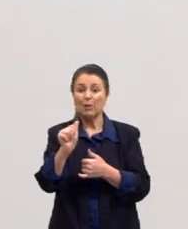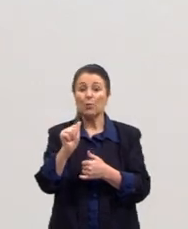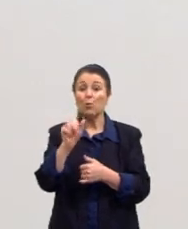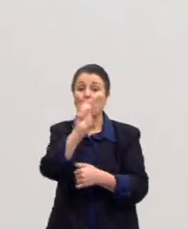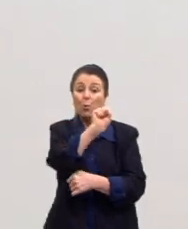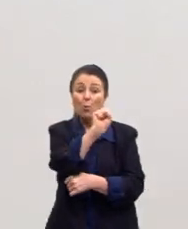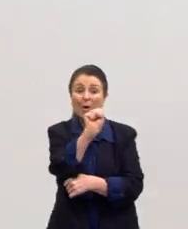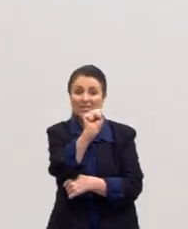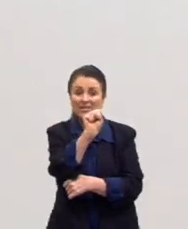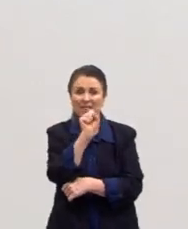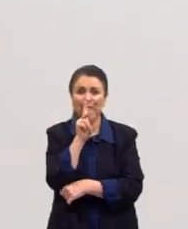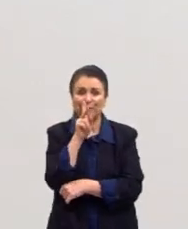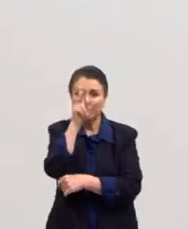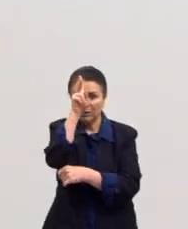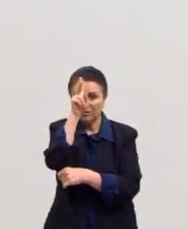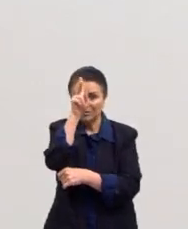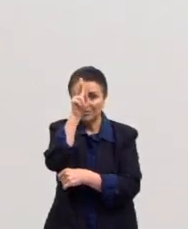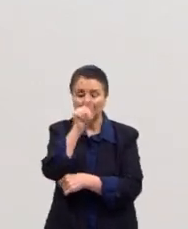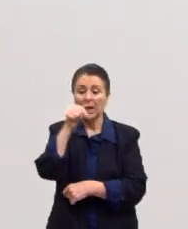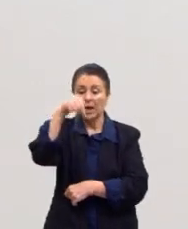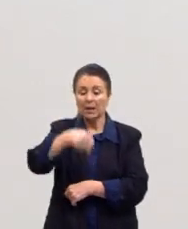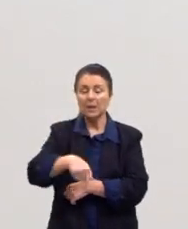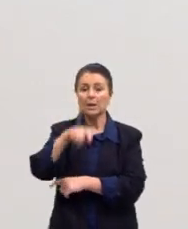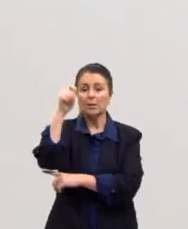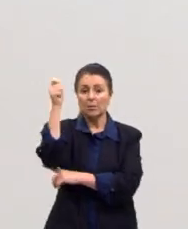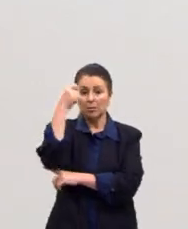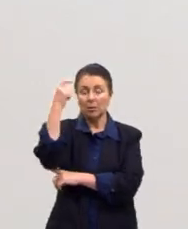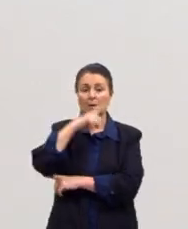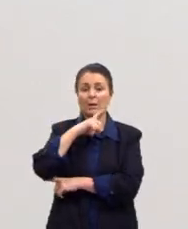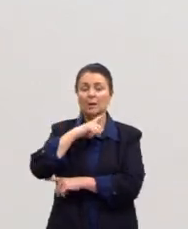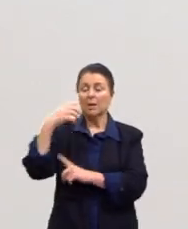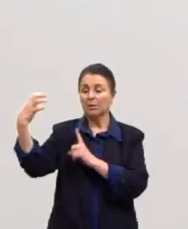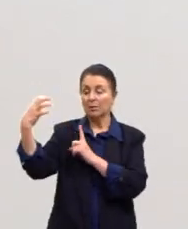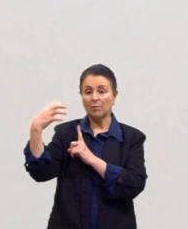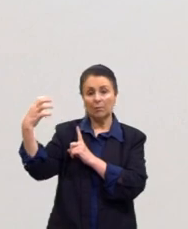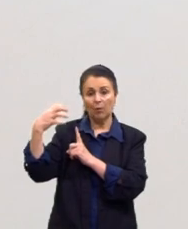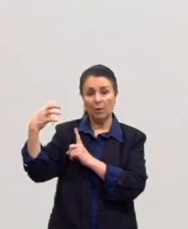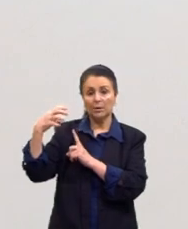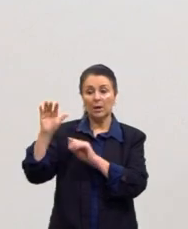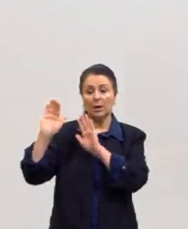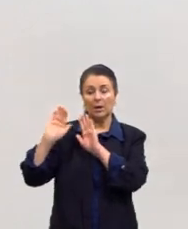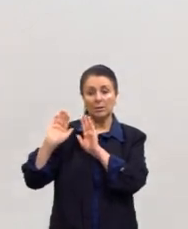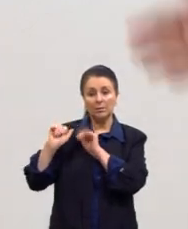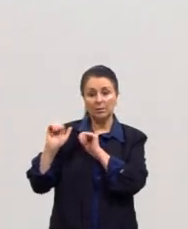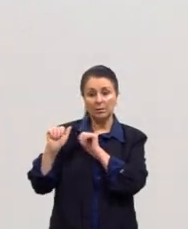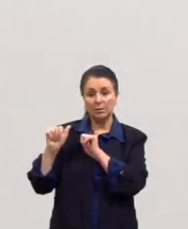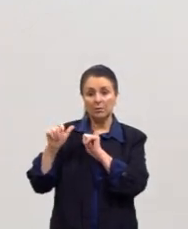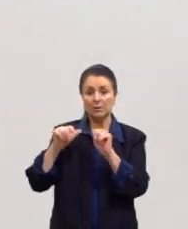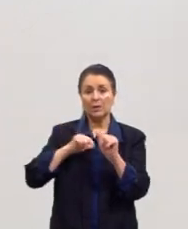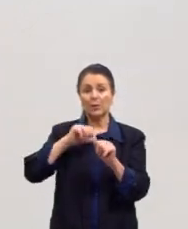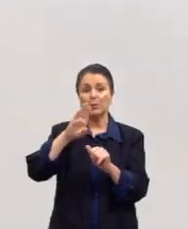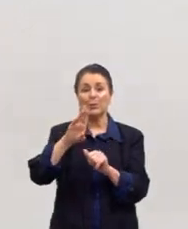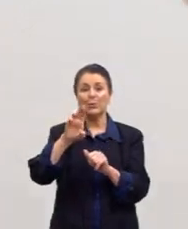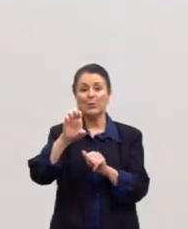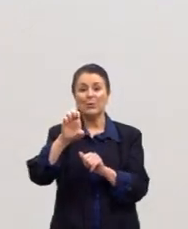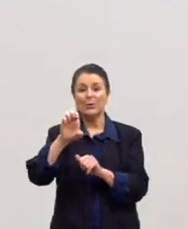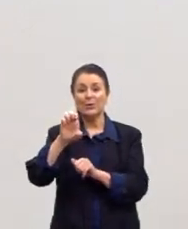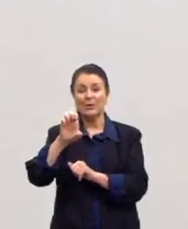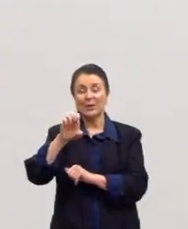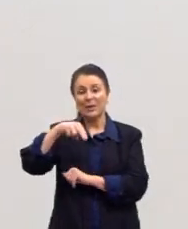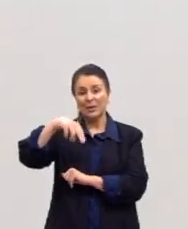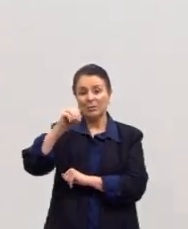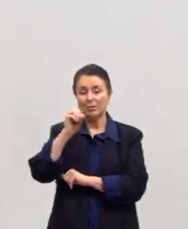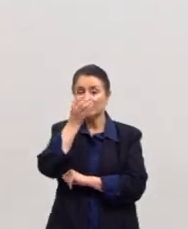o próprio português aqui no Rio Grande do Sul por exemplo a gente tem muita influência do espanhol né Nós temos Bueno toda aquela questão